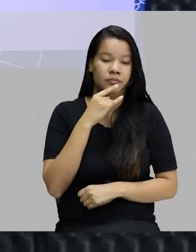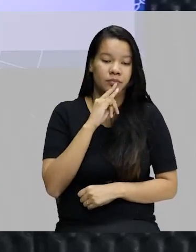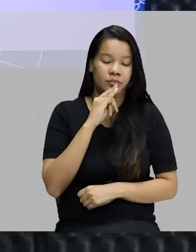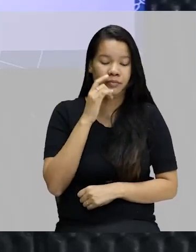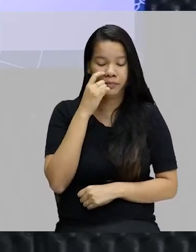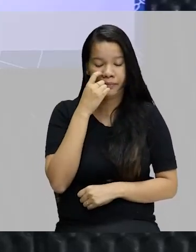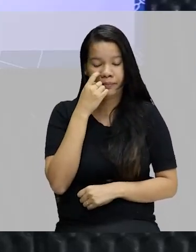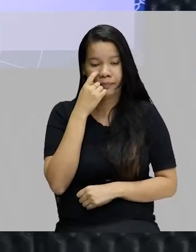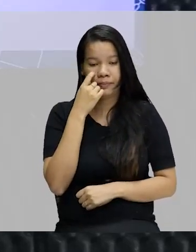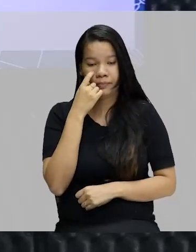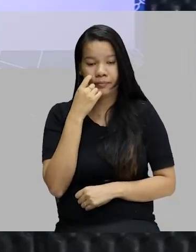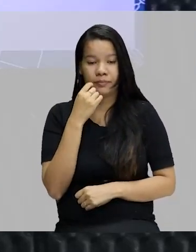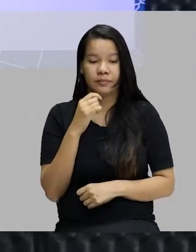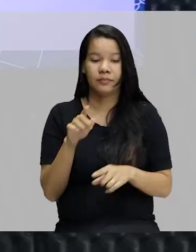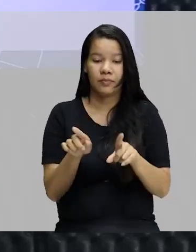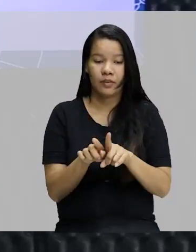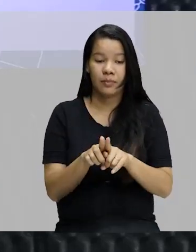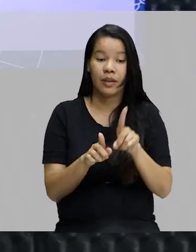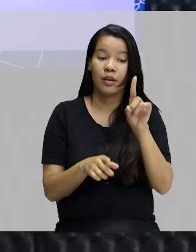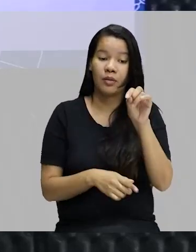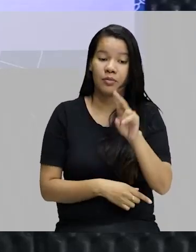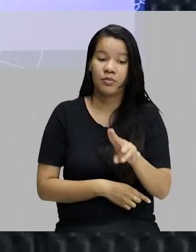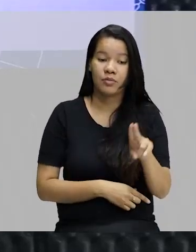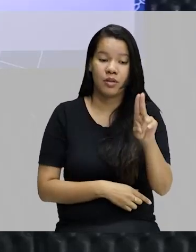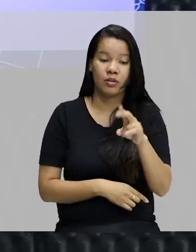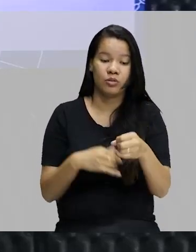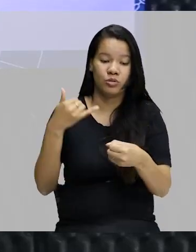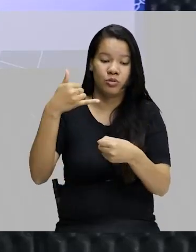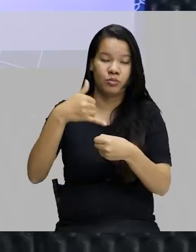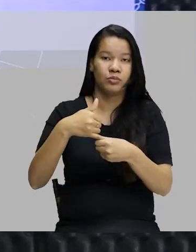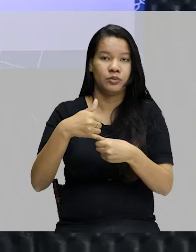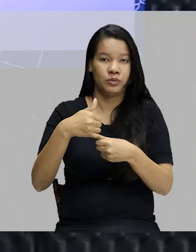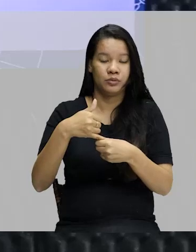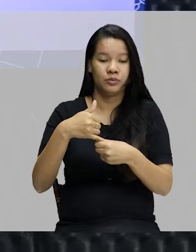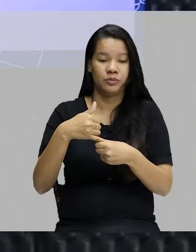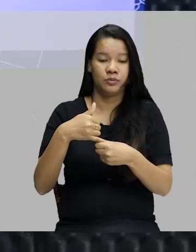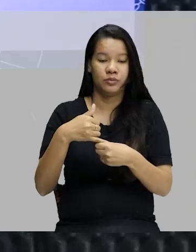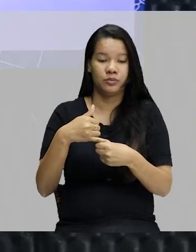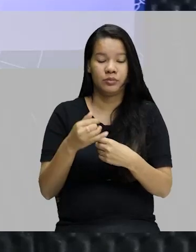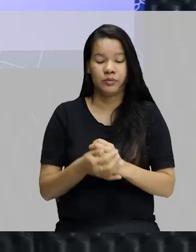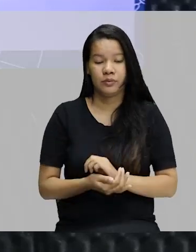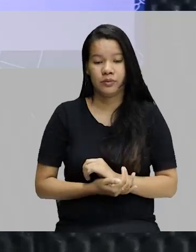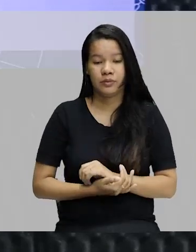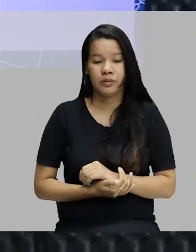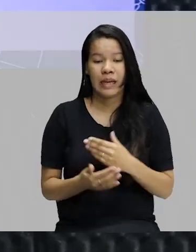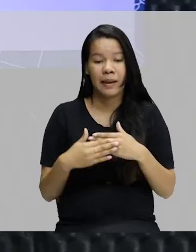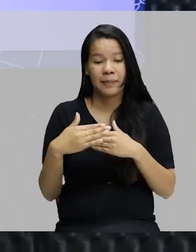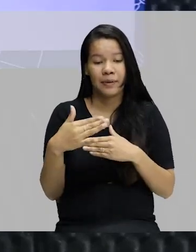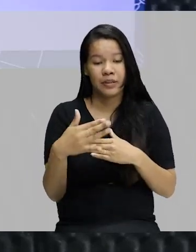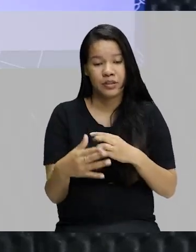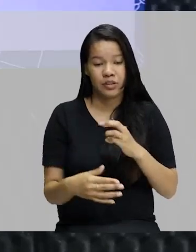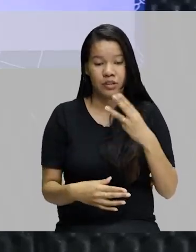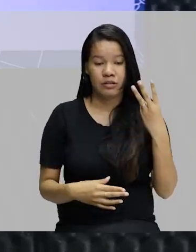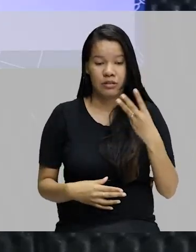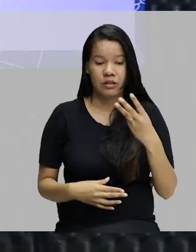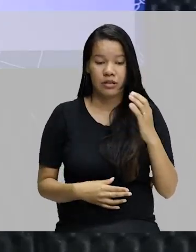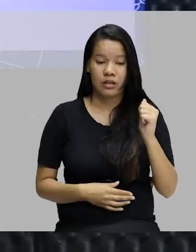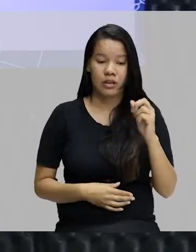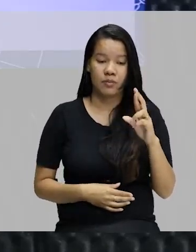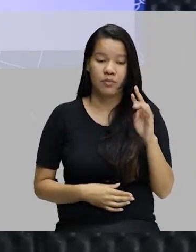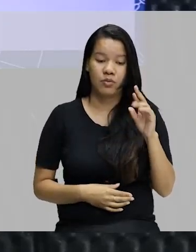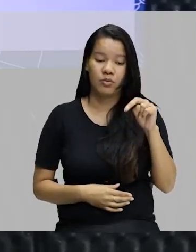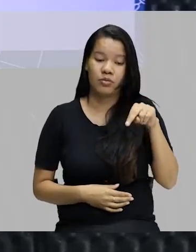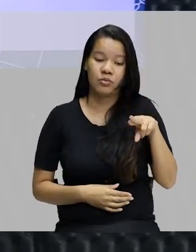também utilizado como combustível, certo? A partir de 3 carbonos, o